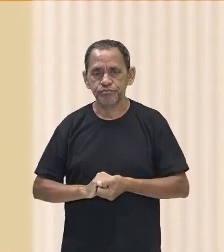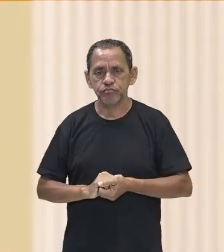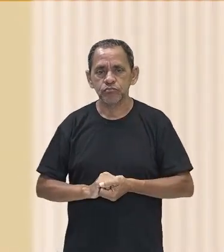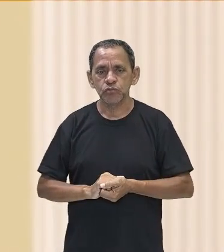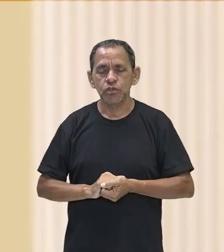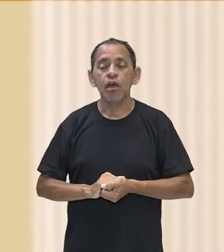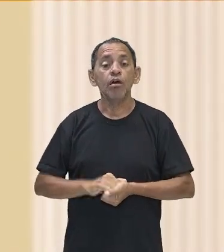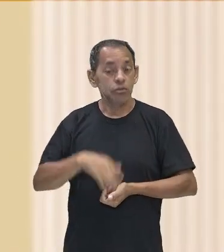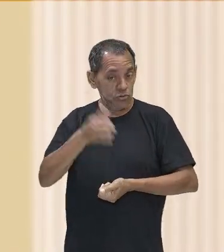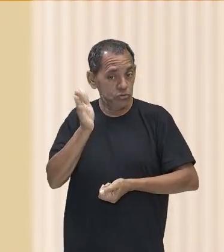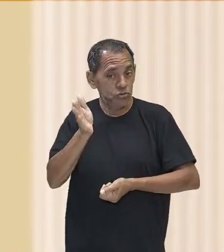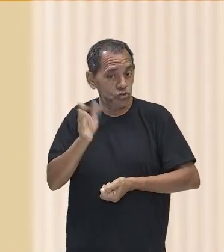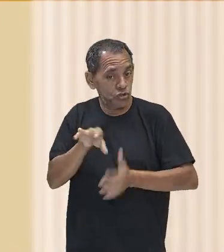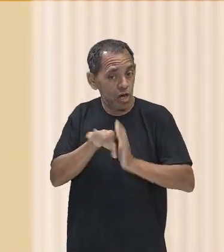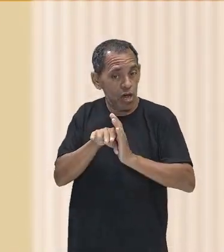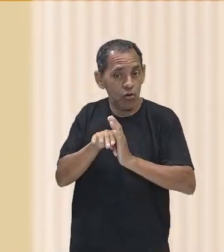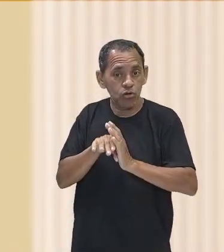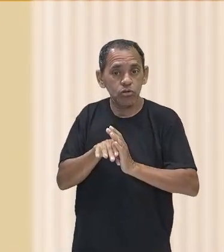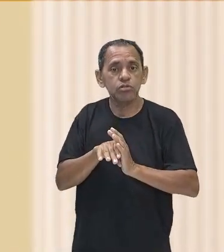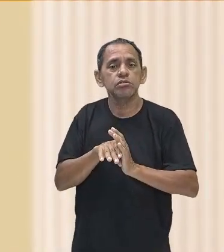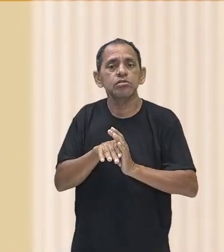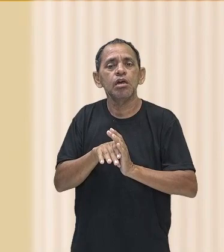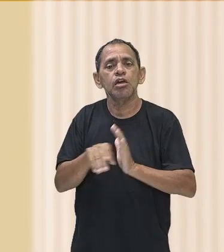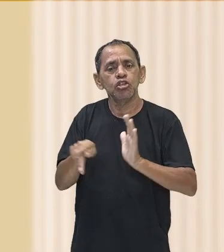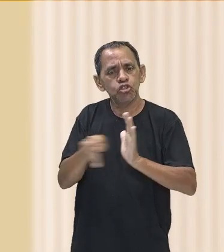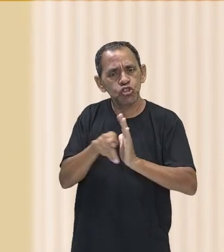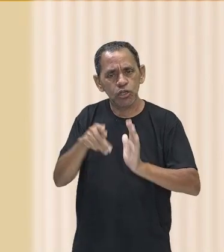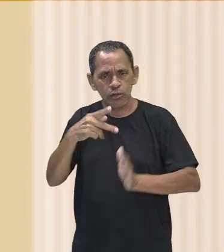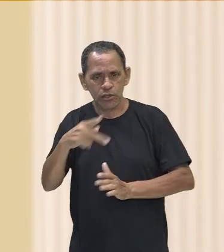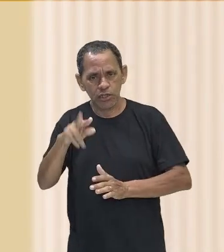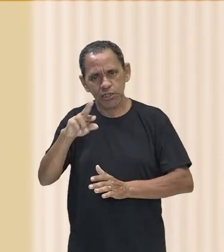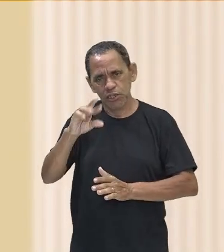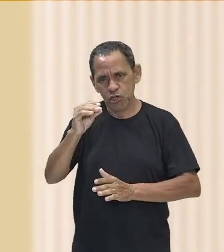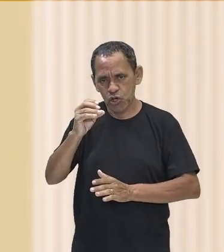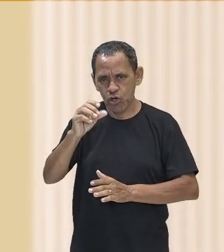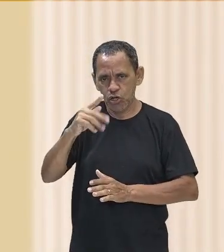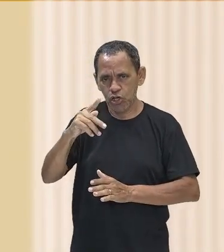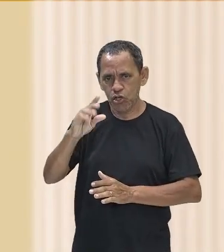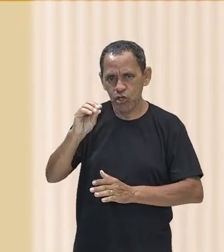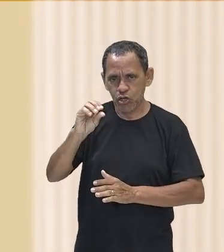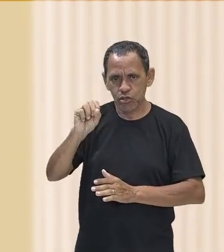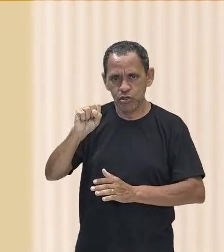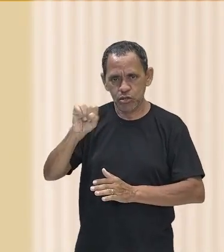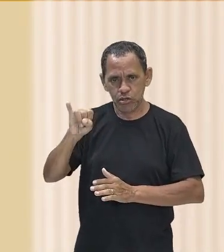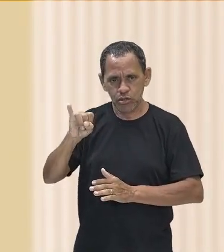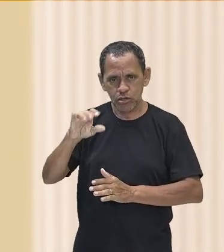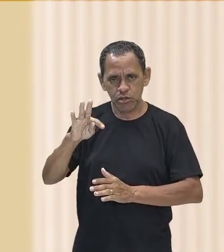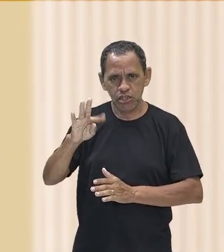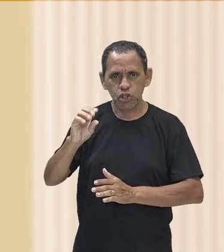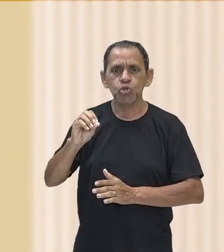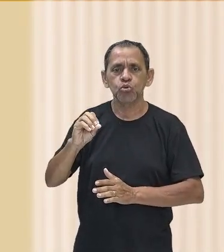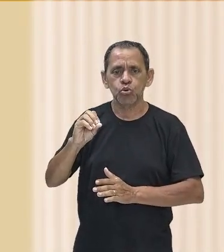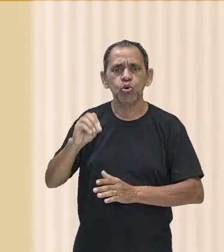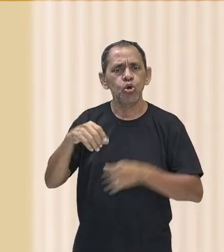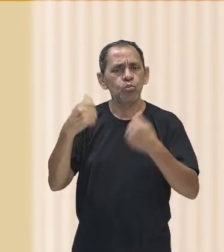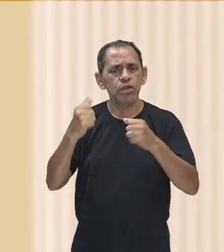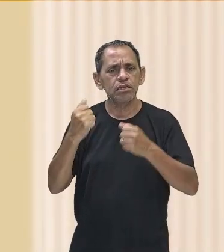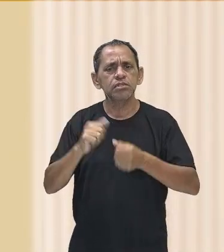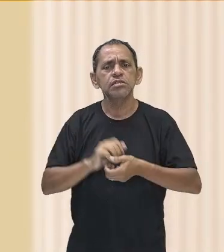conceituou o propósito, mas às vezes é um pouco difícil, né, da gente conseguir descrever